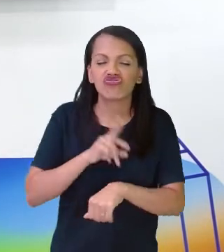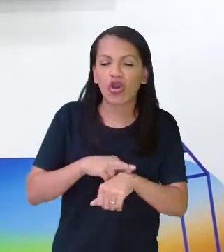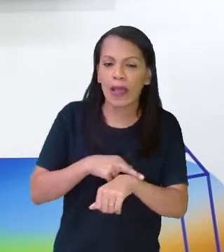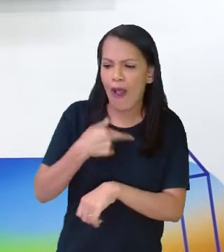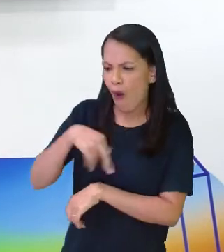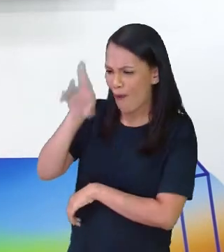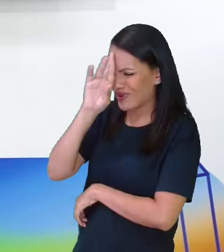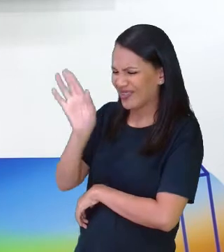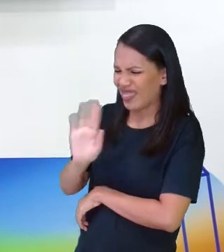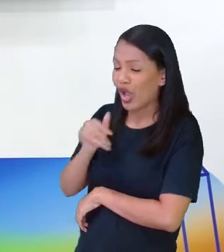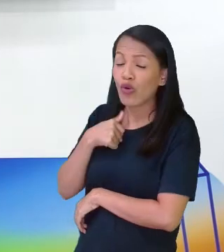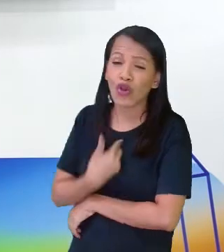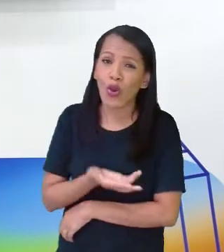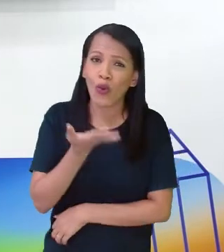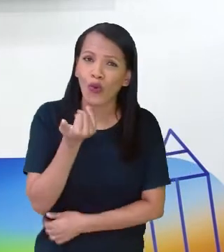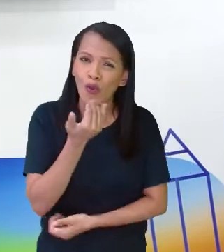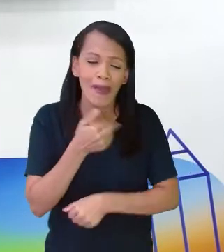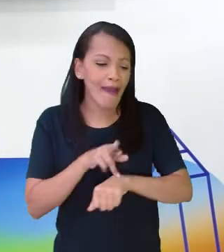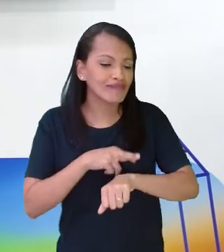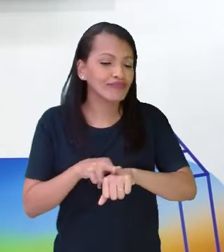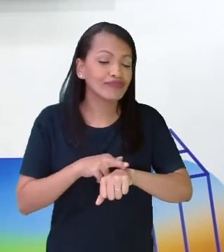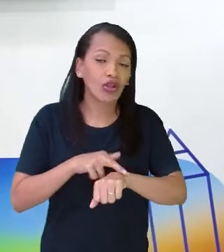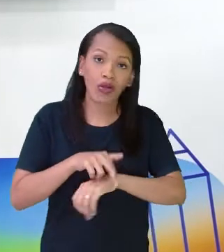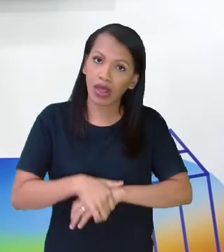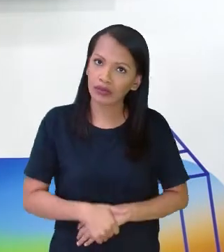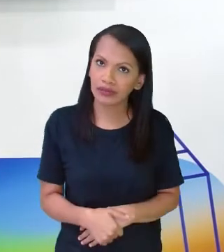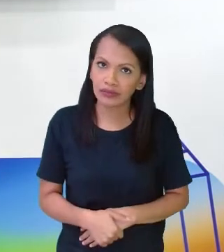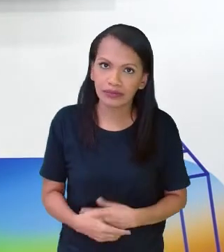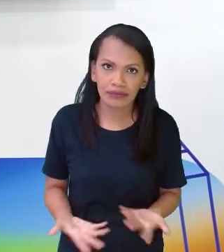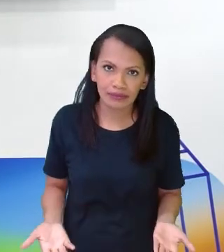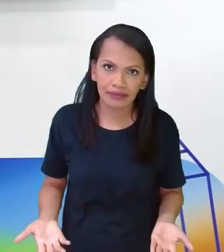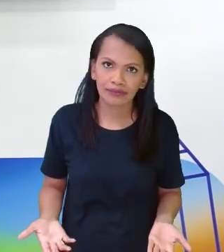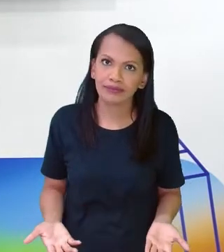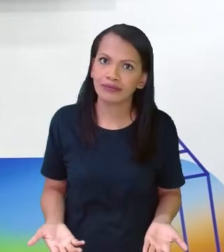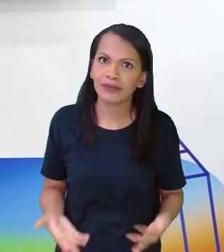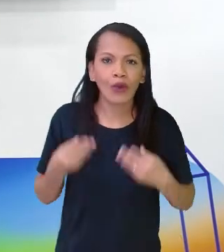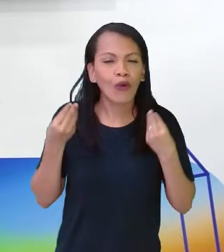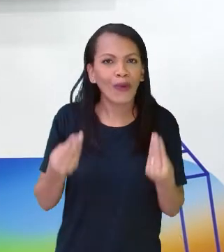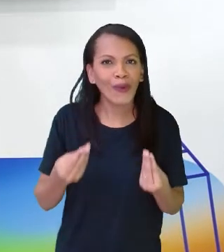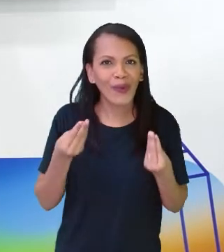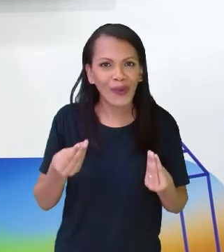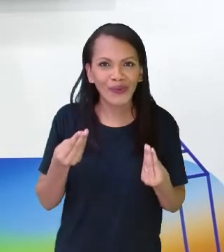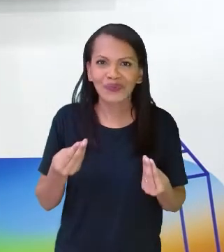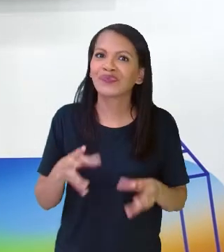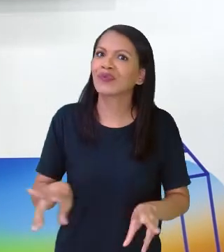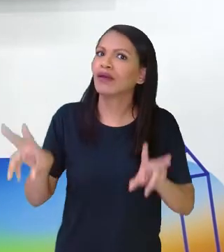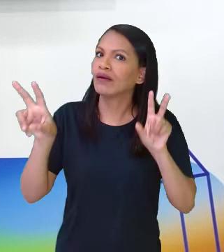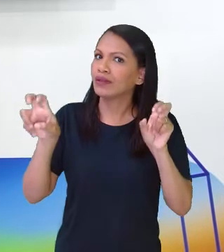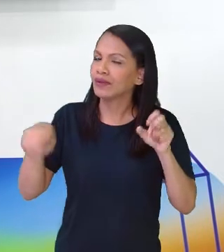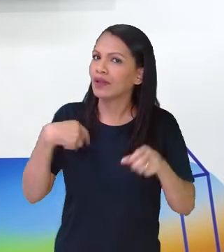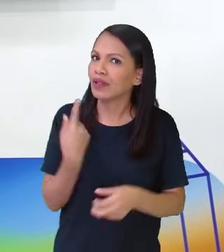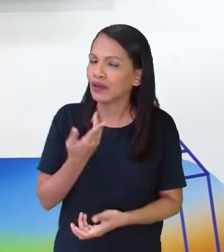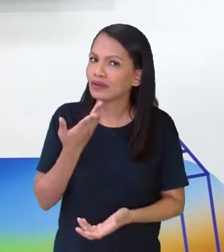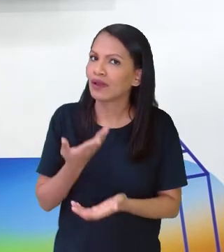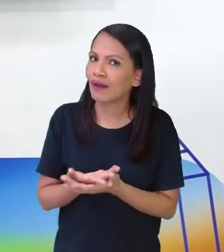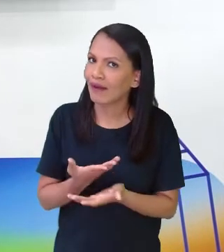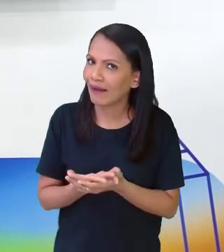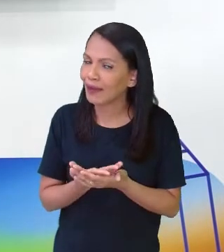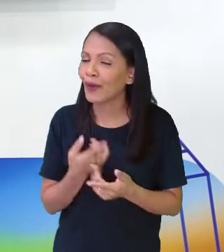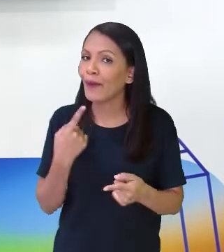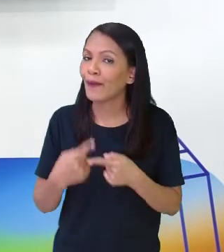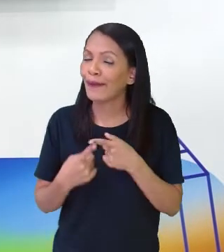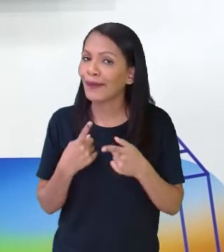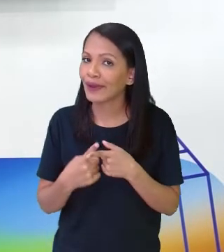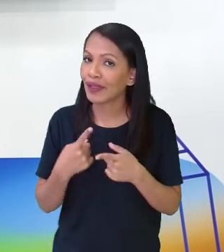ou algumas frituras. Isso a gente está fazendo. Isso aí foge do tema da nossa aula, que seria um hábito saudável.